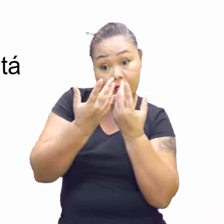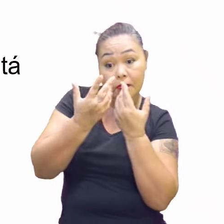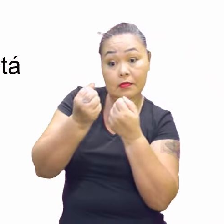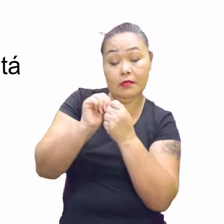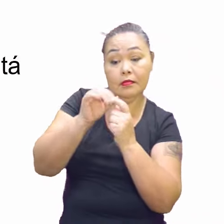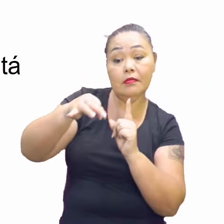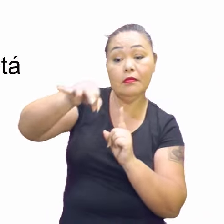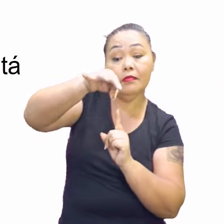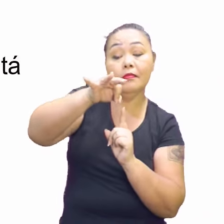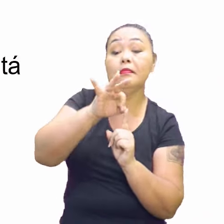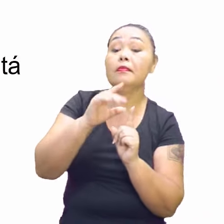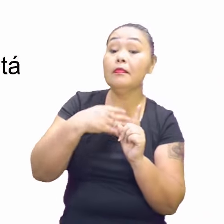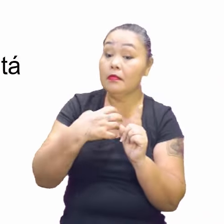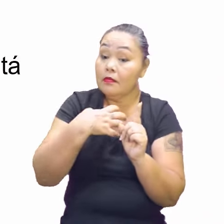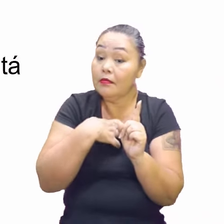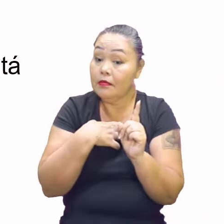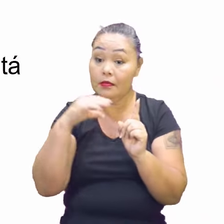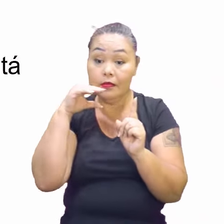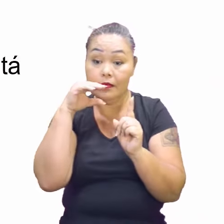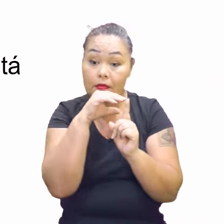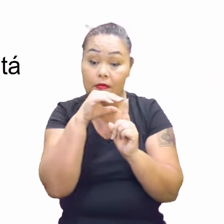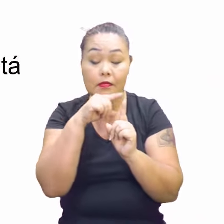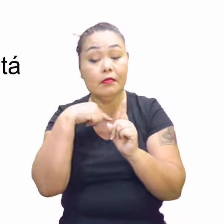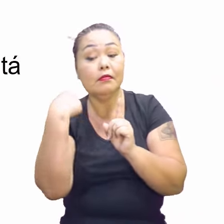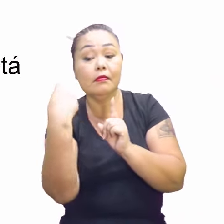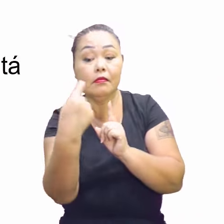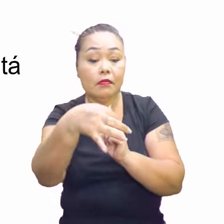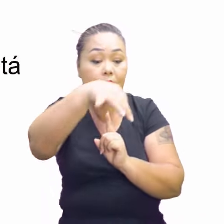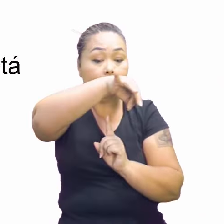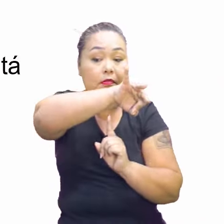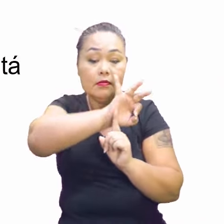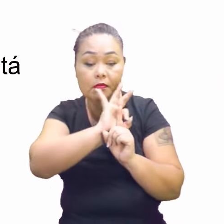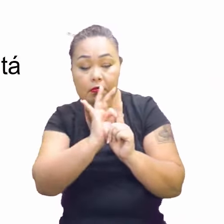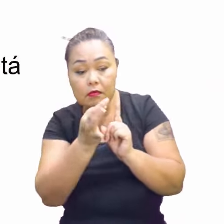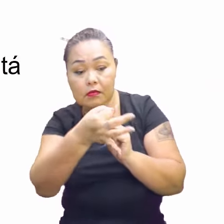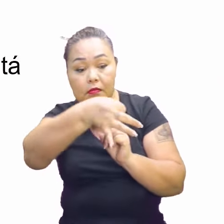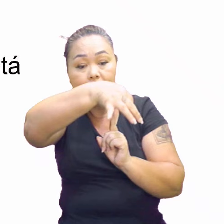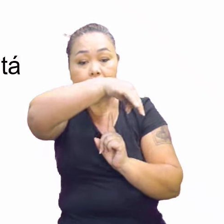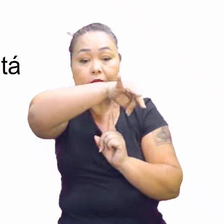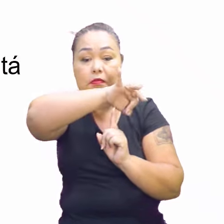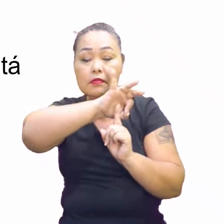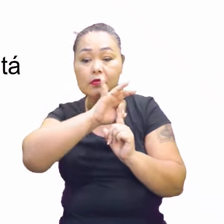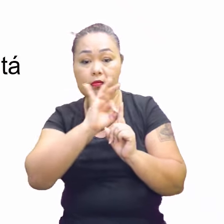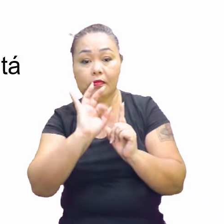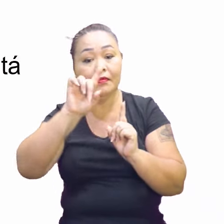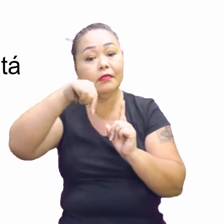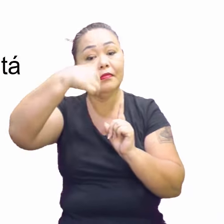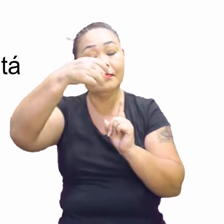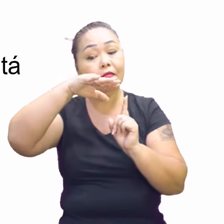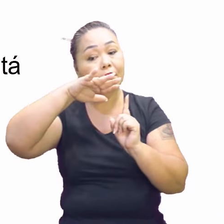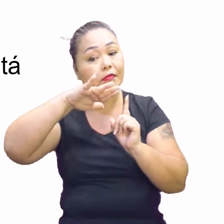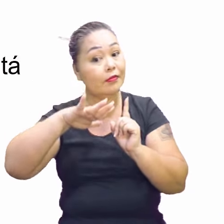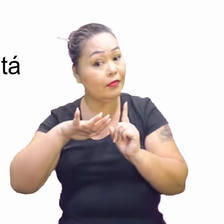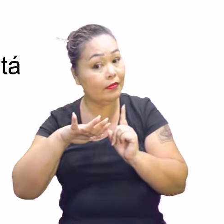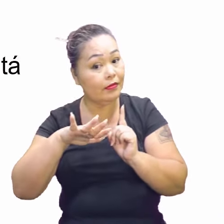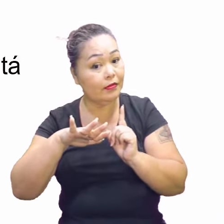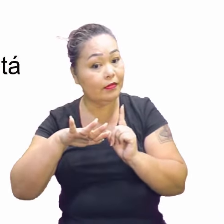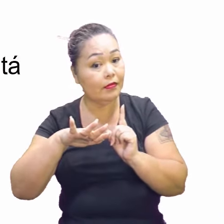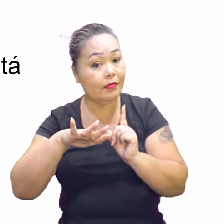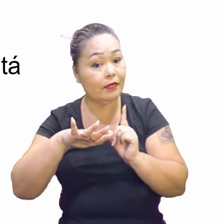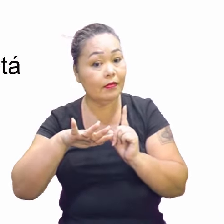para se esquentar. Elas roda, roda, roda e depois se senta